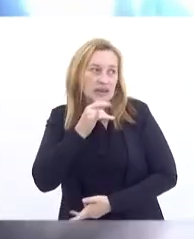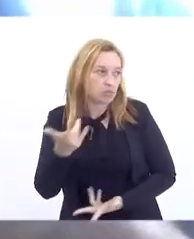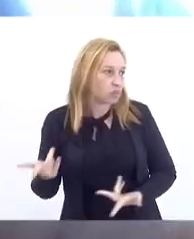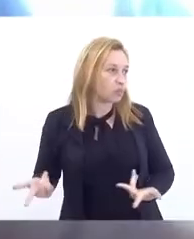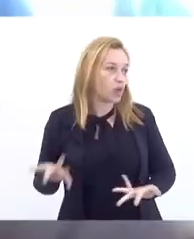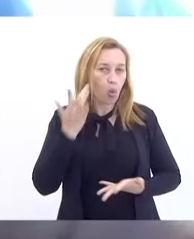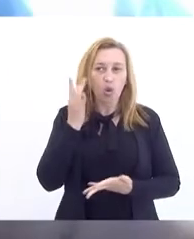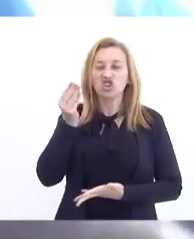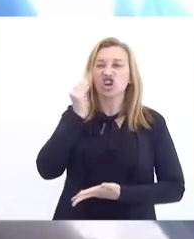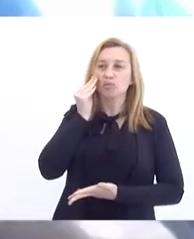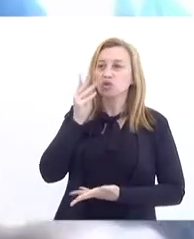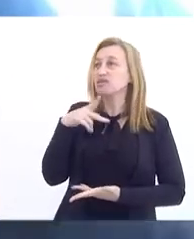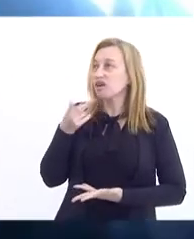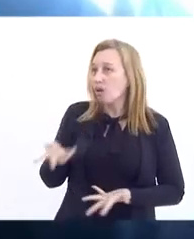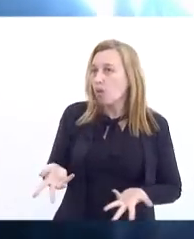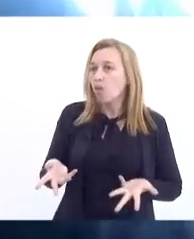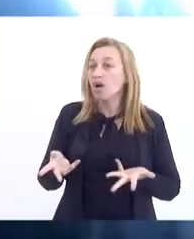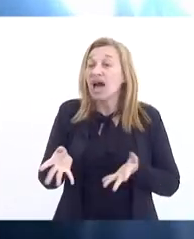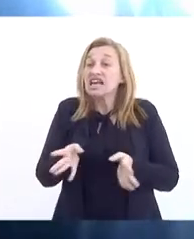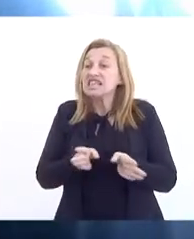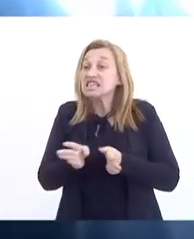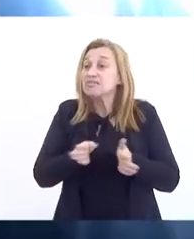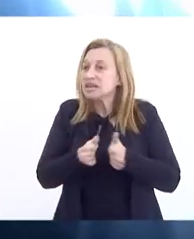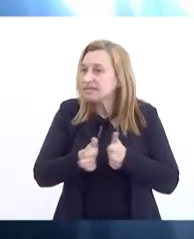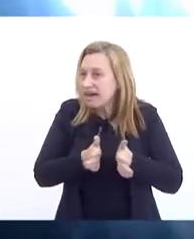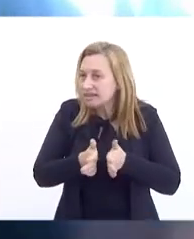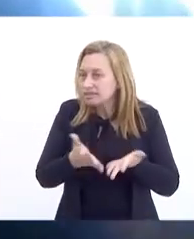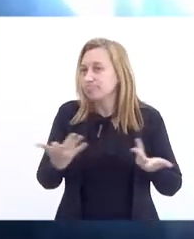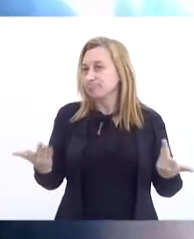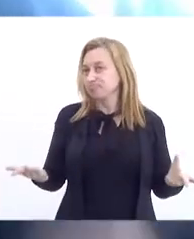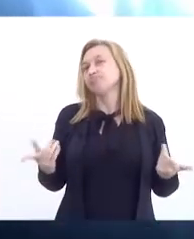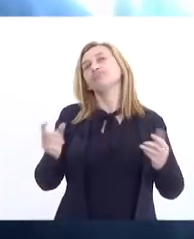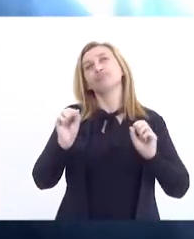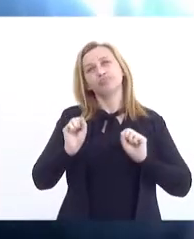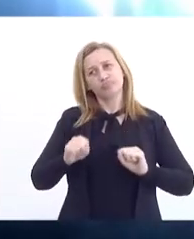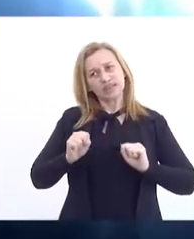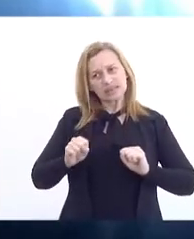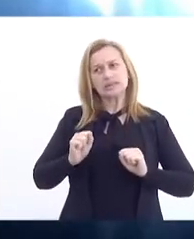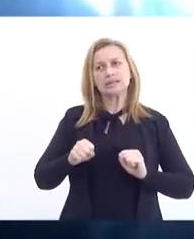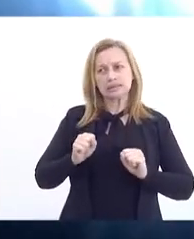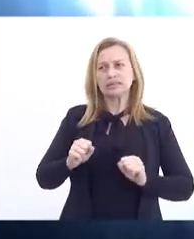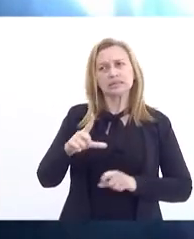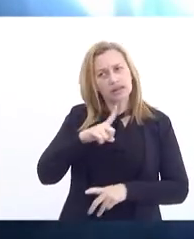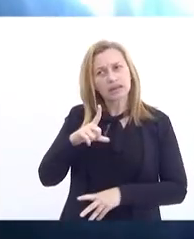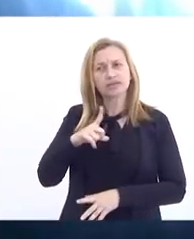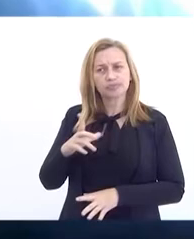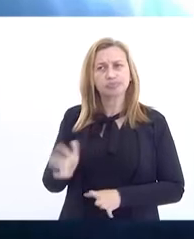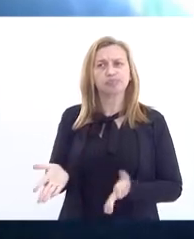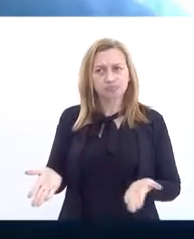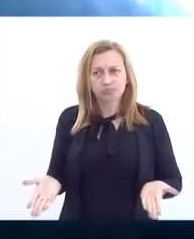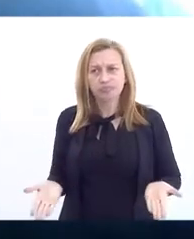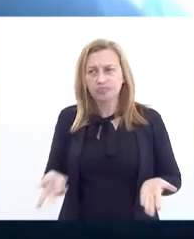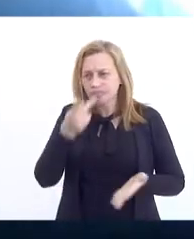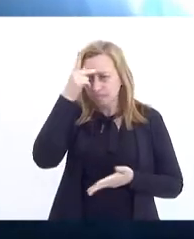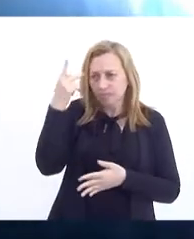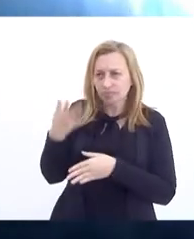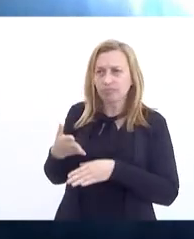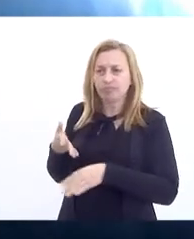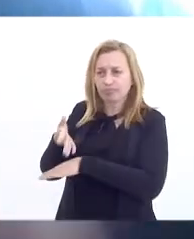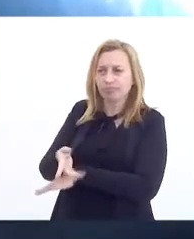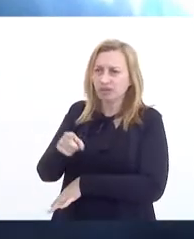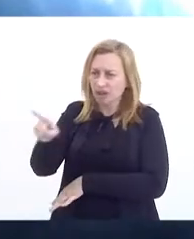a Mônica falou, acessibilidade, tem que garantir acessibilidade. A pessoa está entrando lá